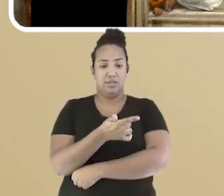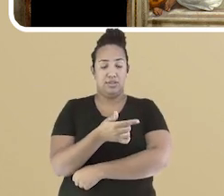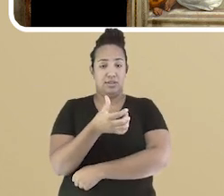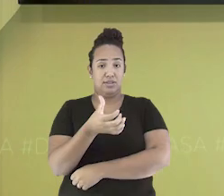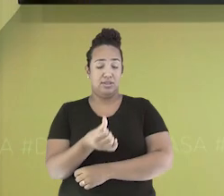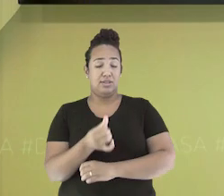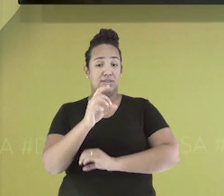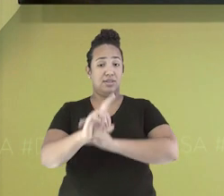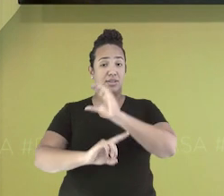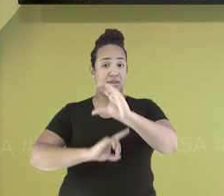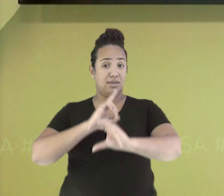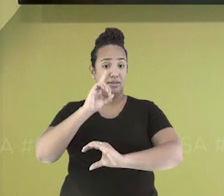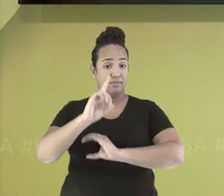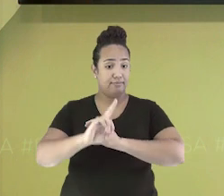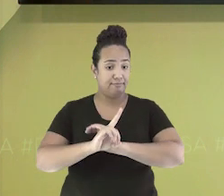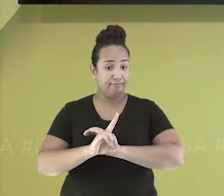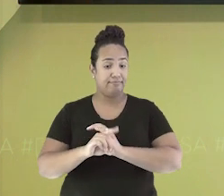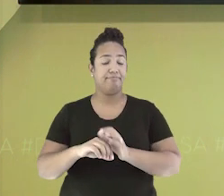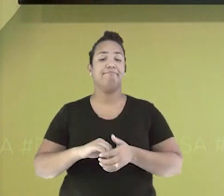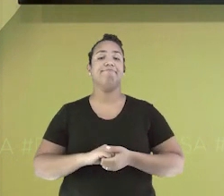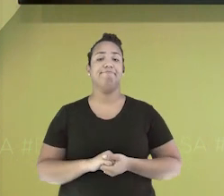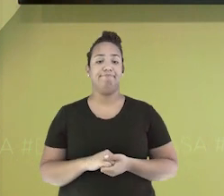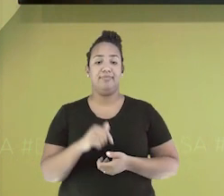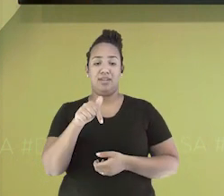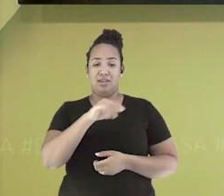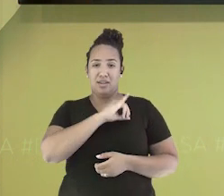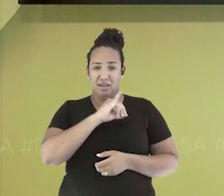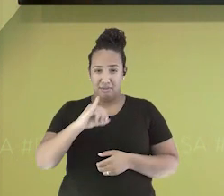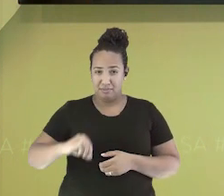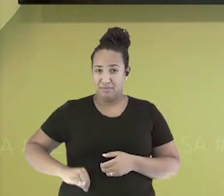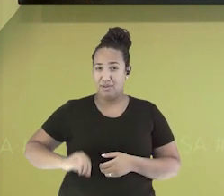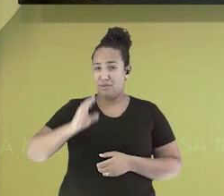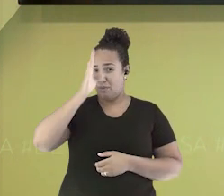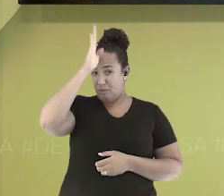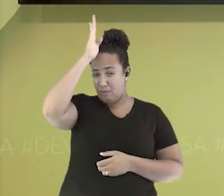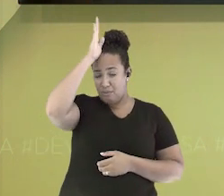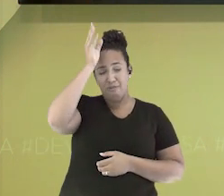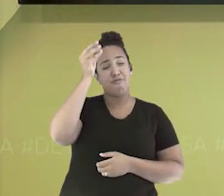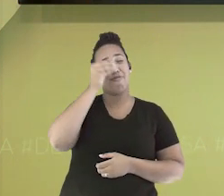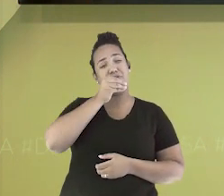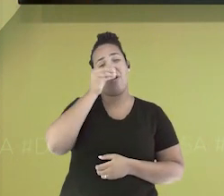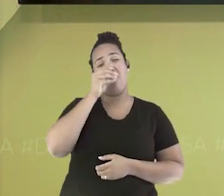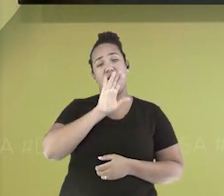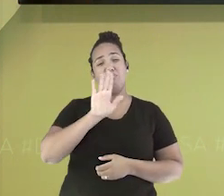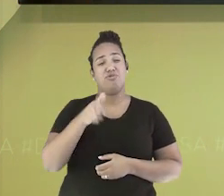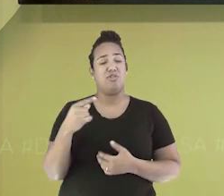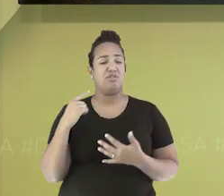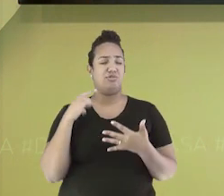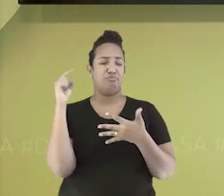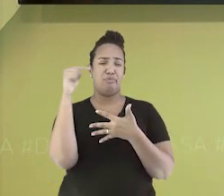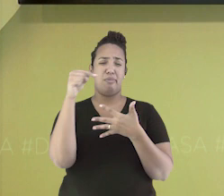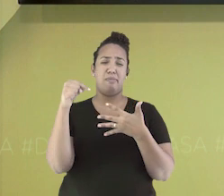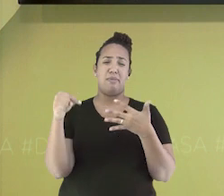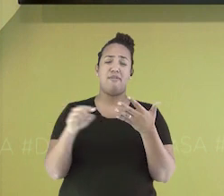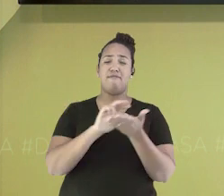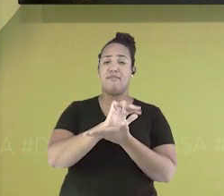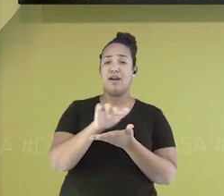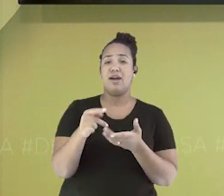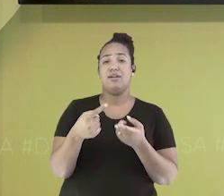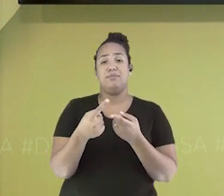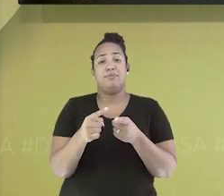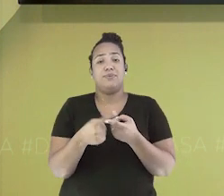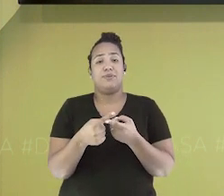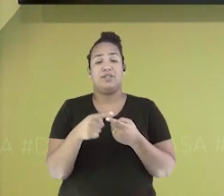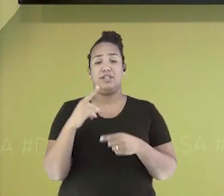Cristo. Nesse momento, o Império Romano já estava enfraquecido por diversas questões, entre elas a expansão do